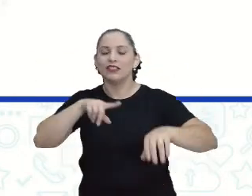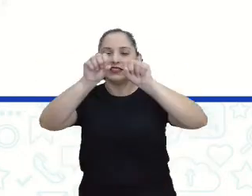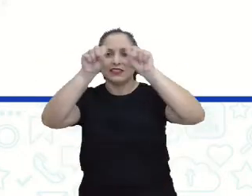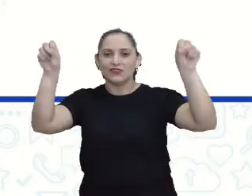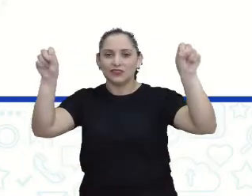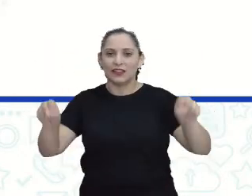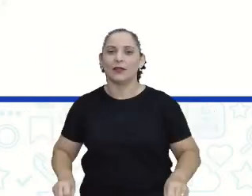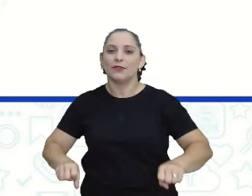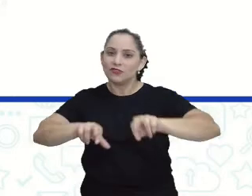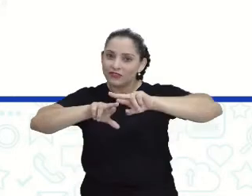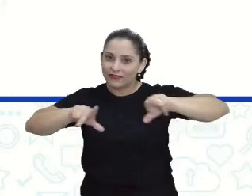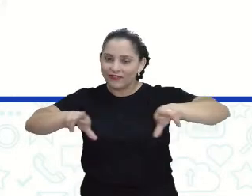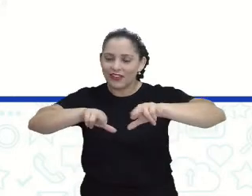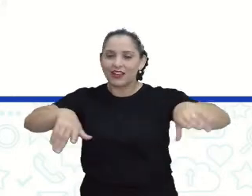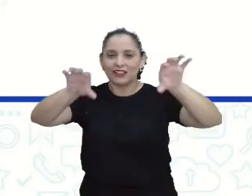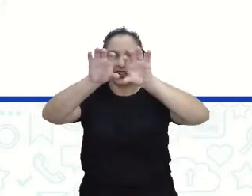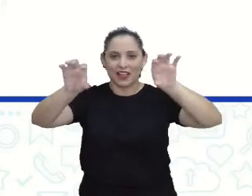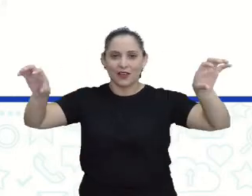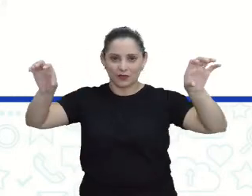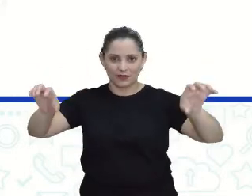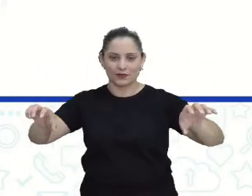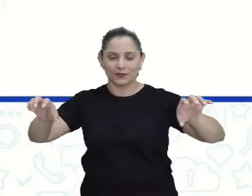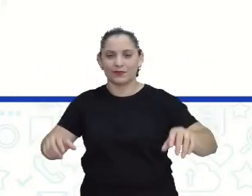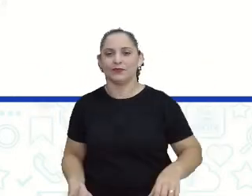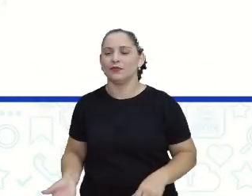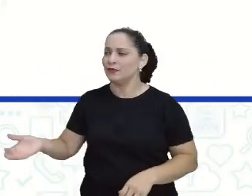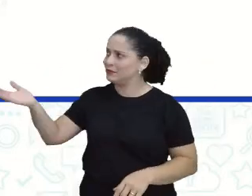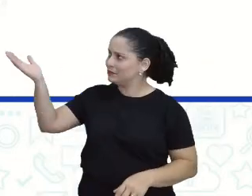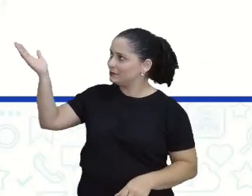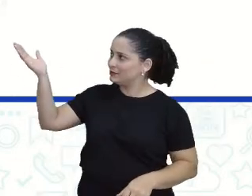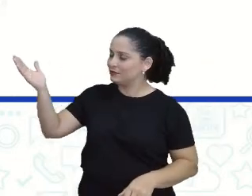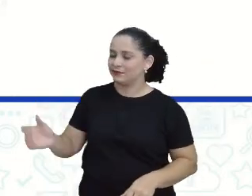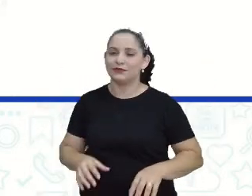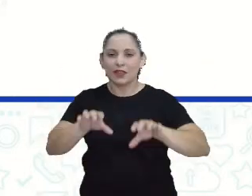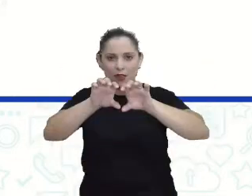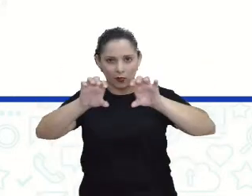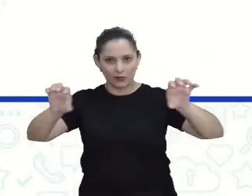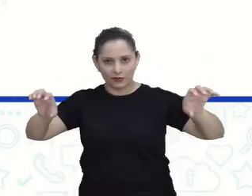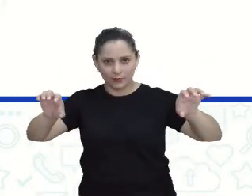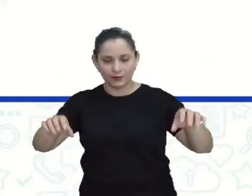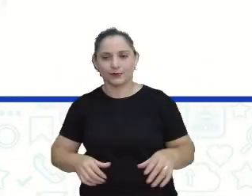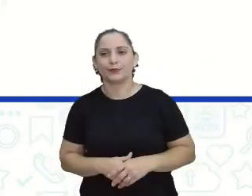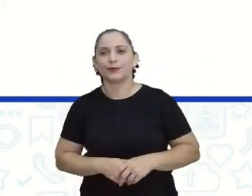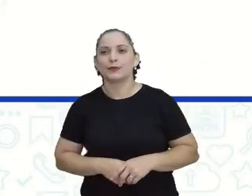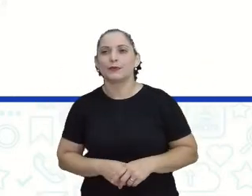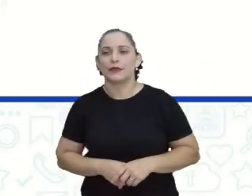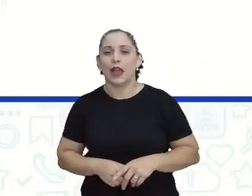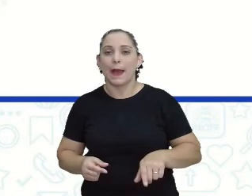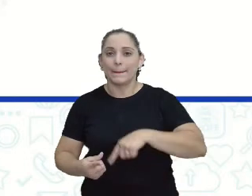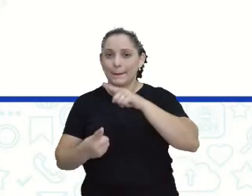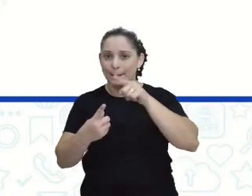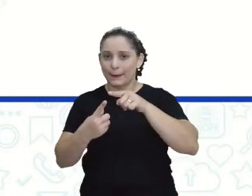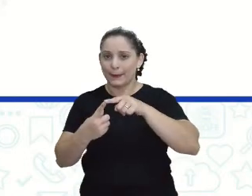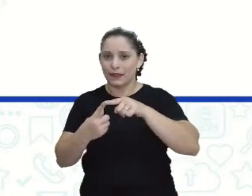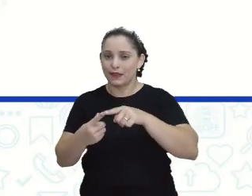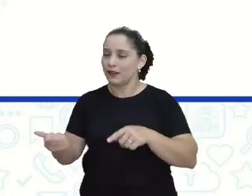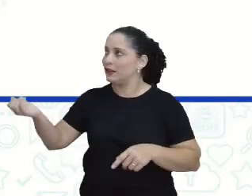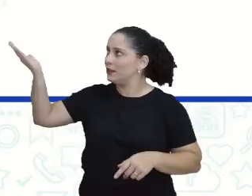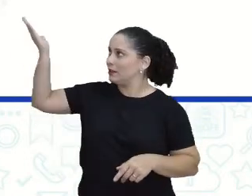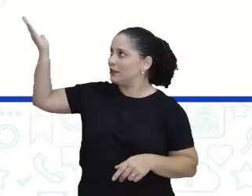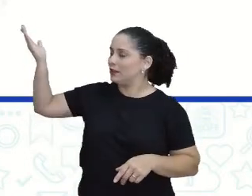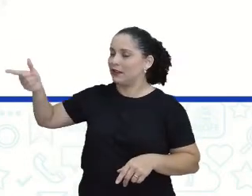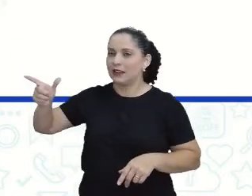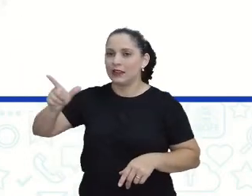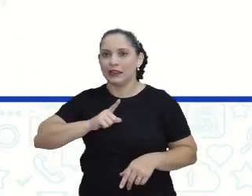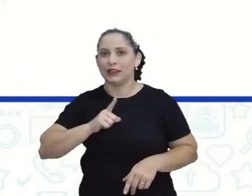cada linha dessa daí como sendo uma equação, tá certo? Então, para aquela primeira linha ali, eu tenho o trevo de